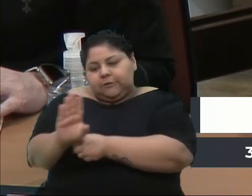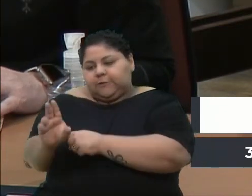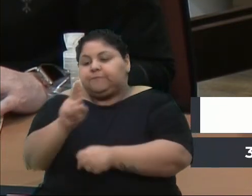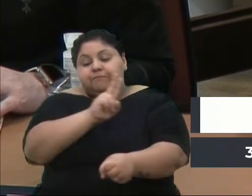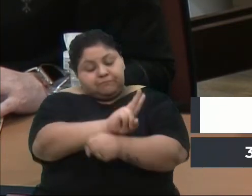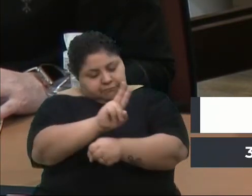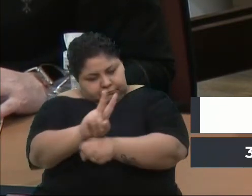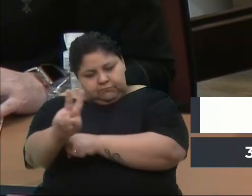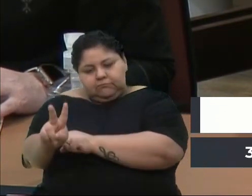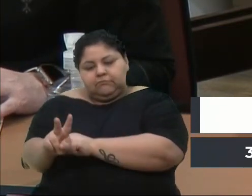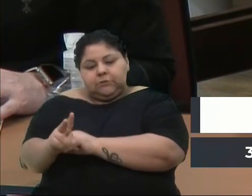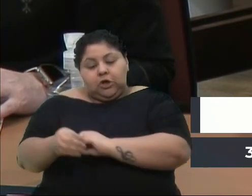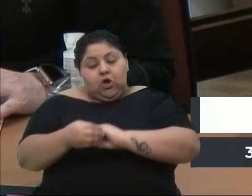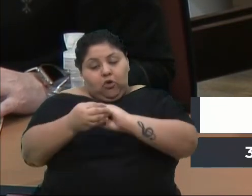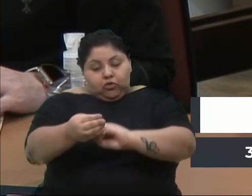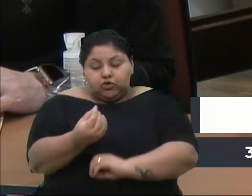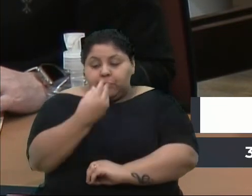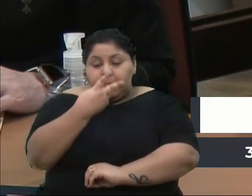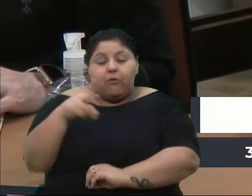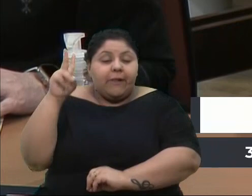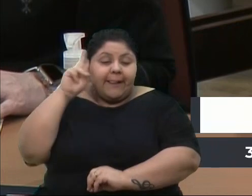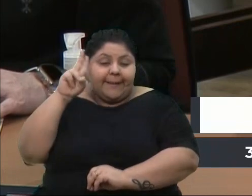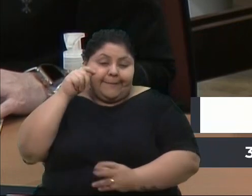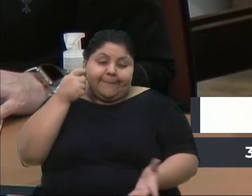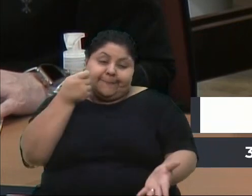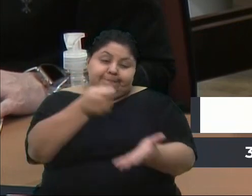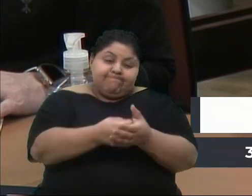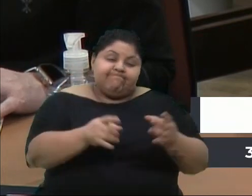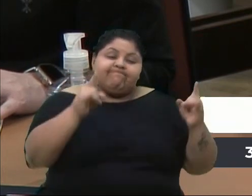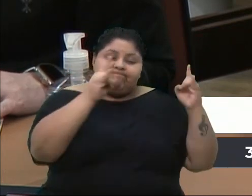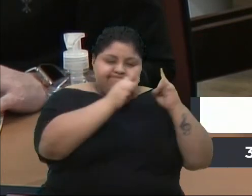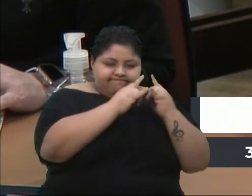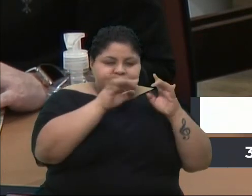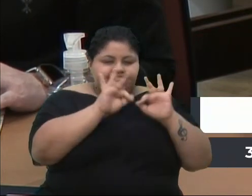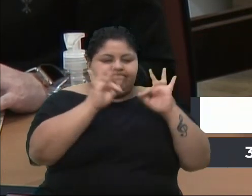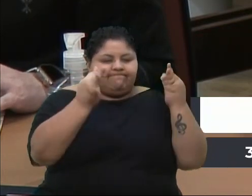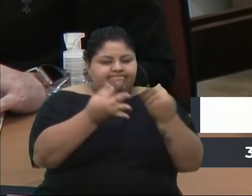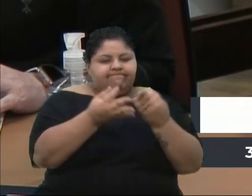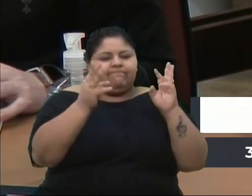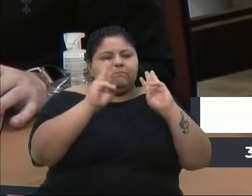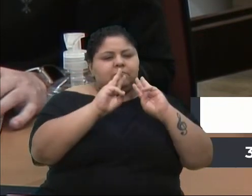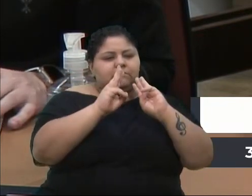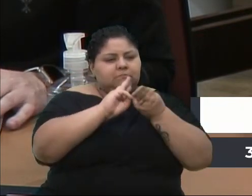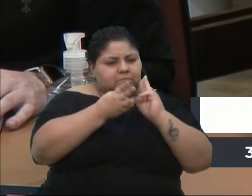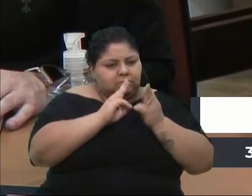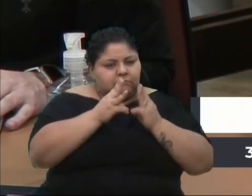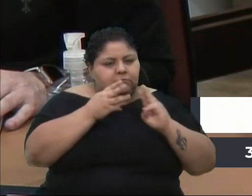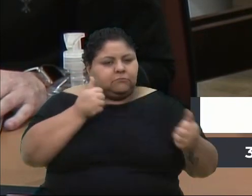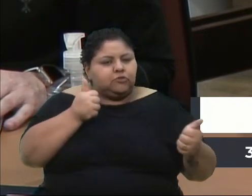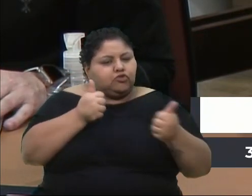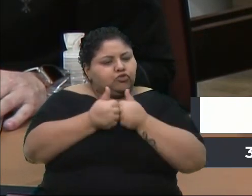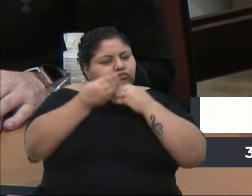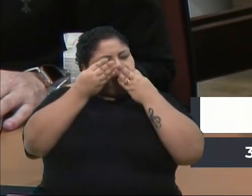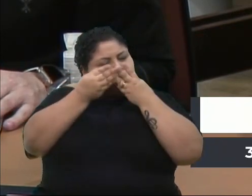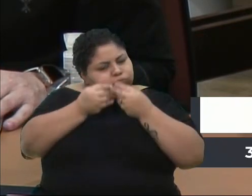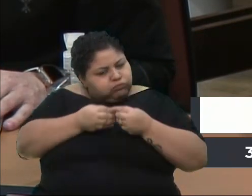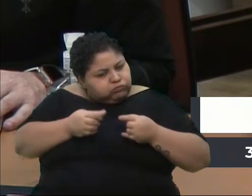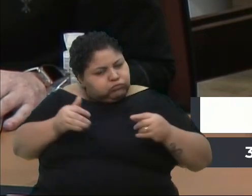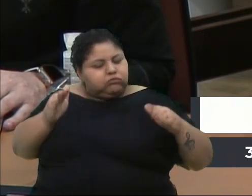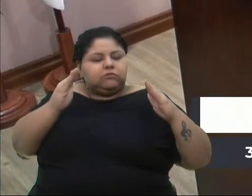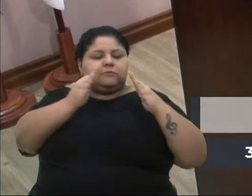lembrança de luta por uma entidade, por uma família dos vanzeiros. Estamos juntos, sensibilizados pela